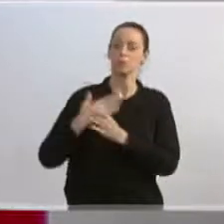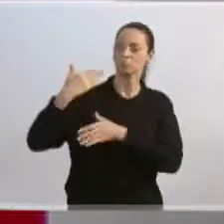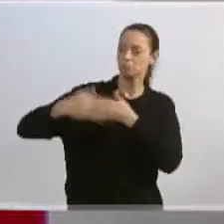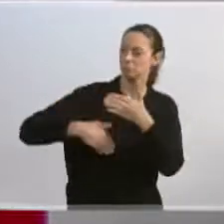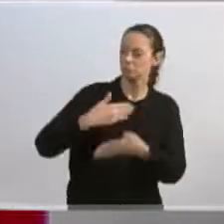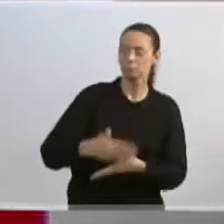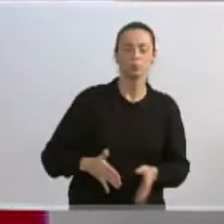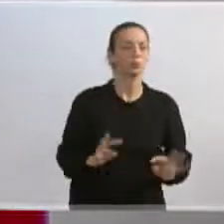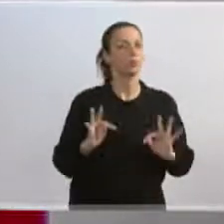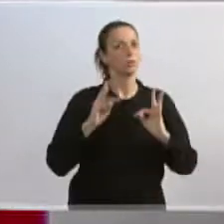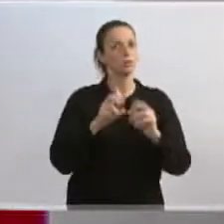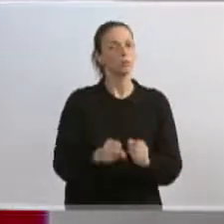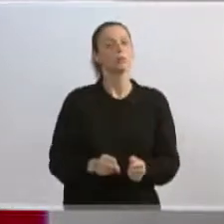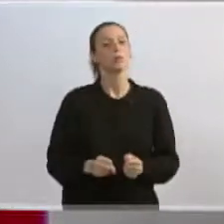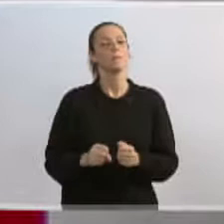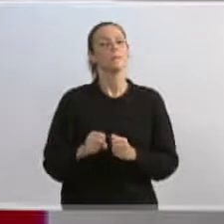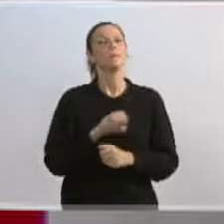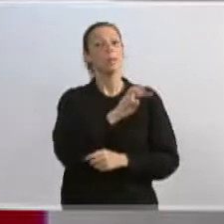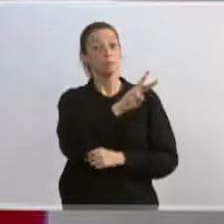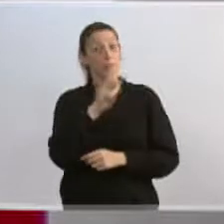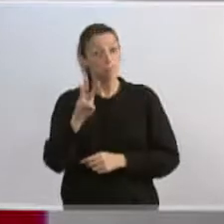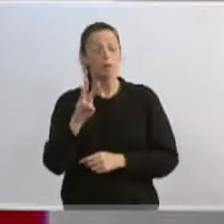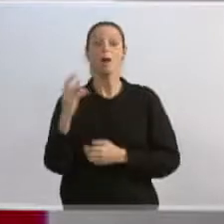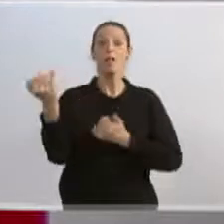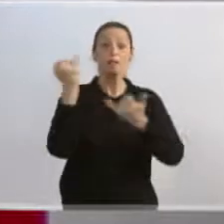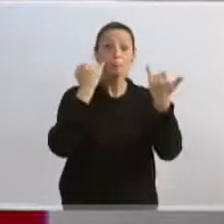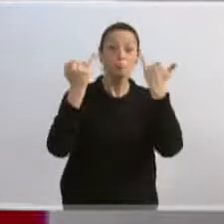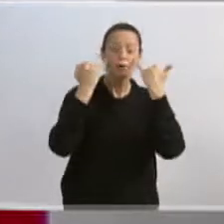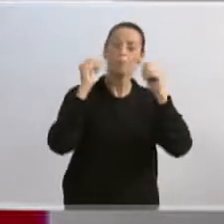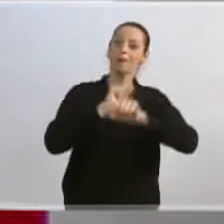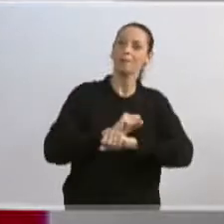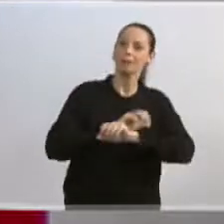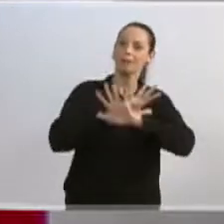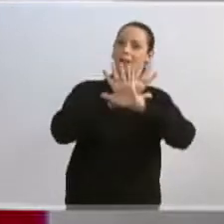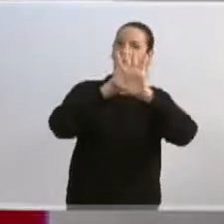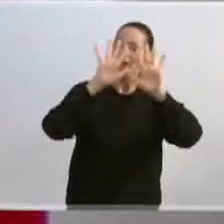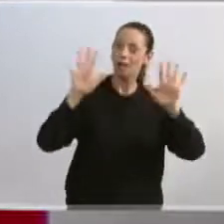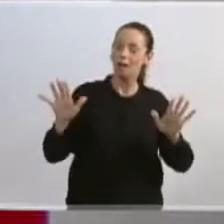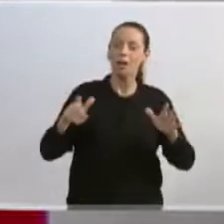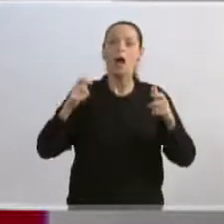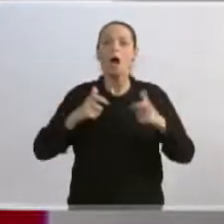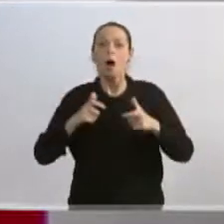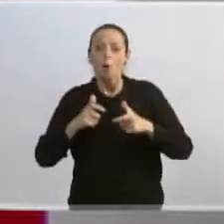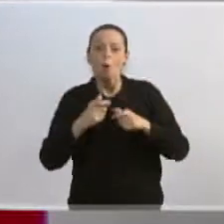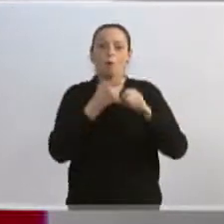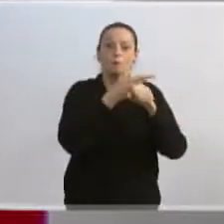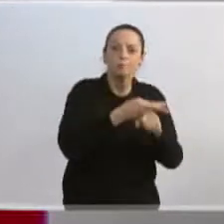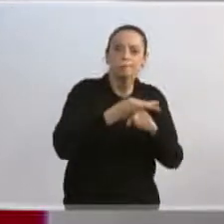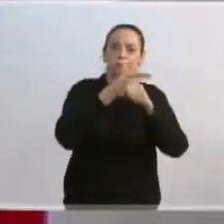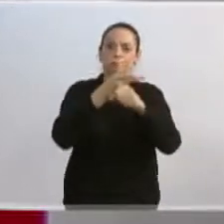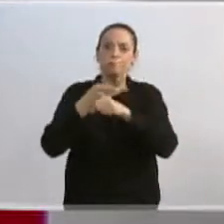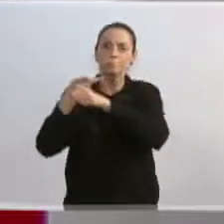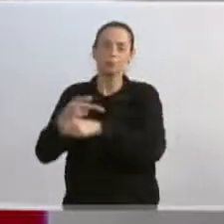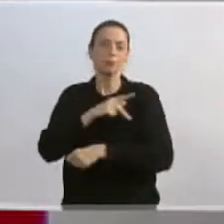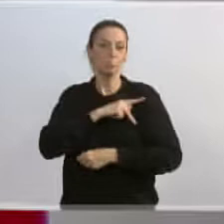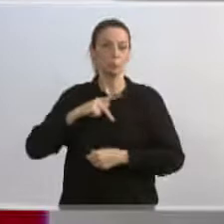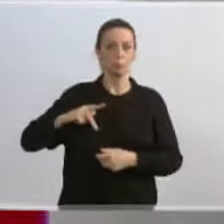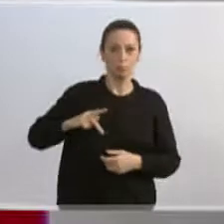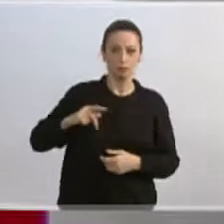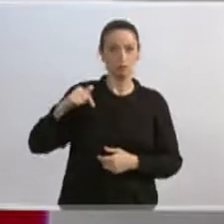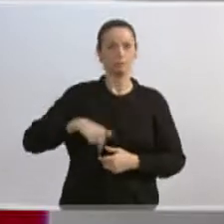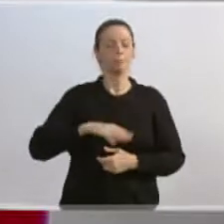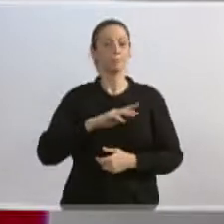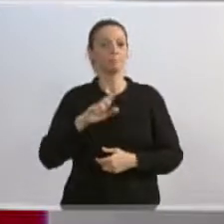informando com clareza ao cidadão onde estão os órgãos públicos de blumenau